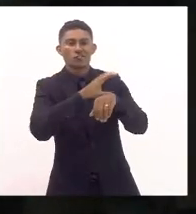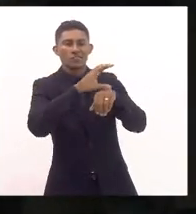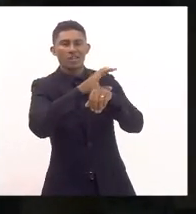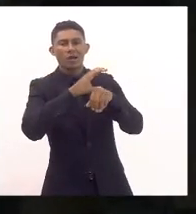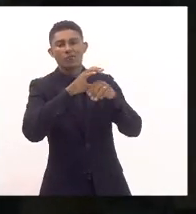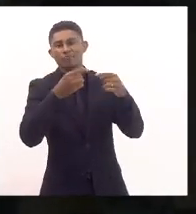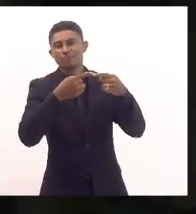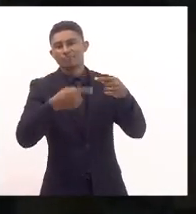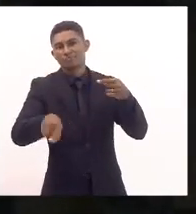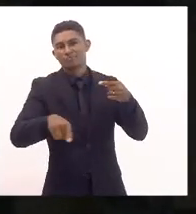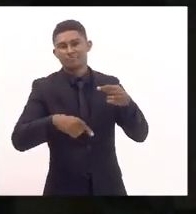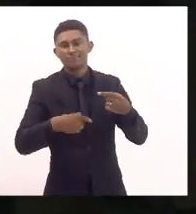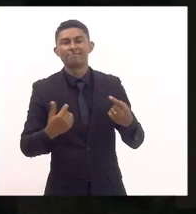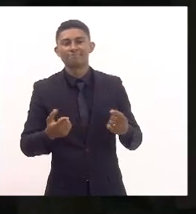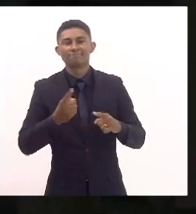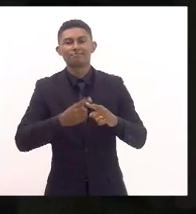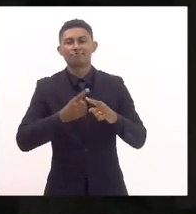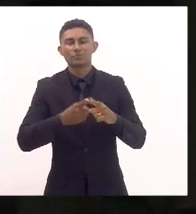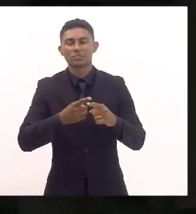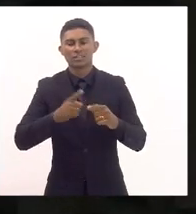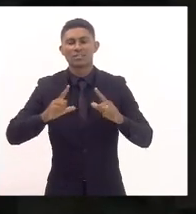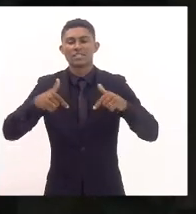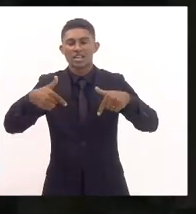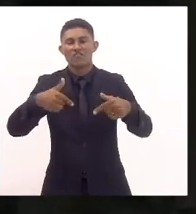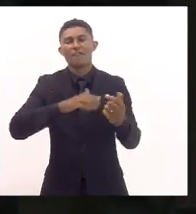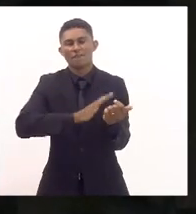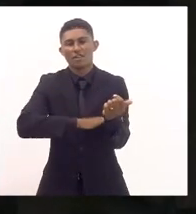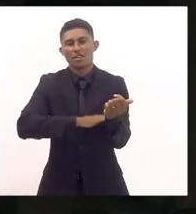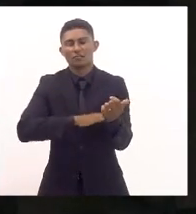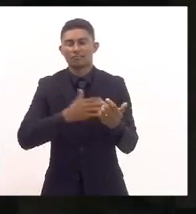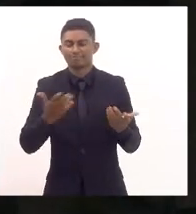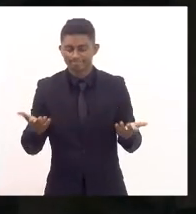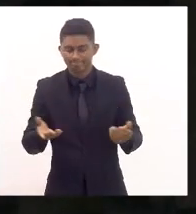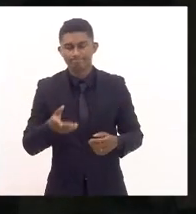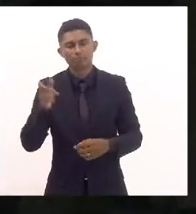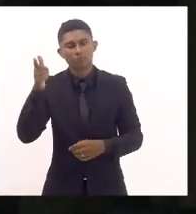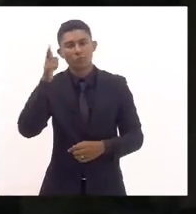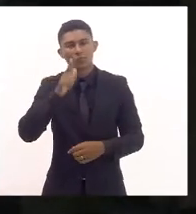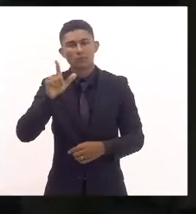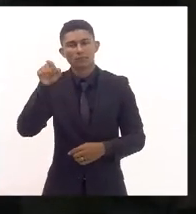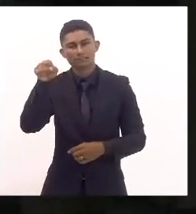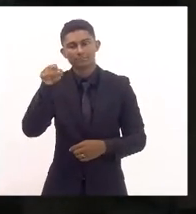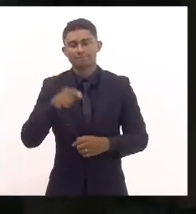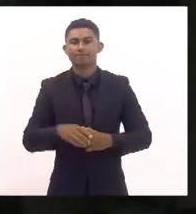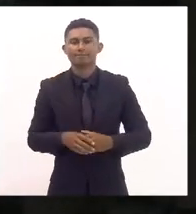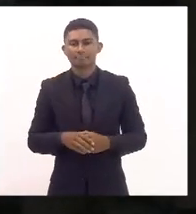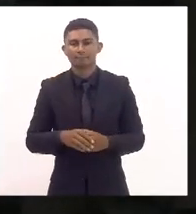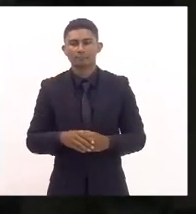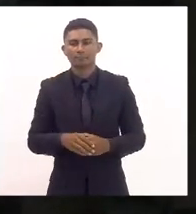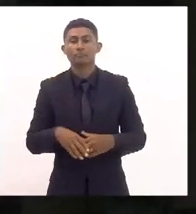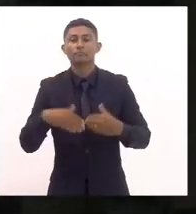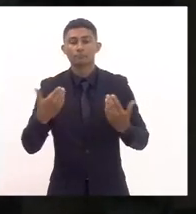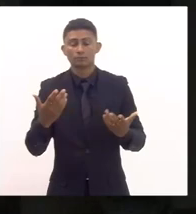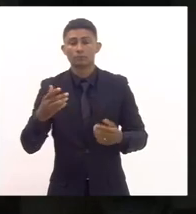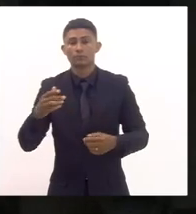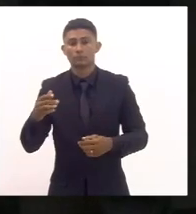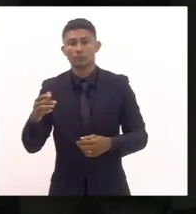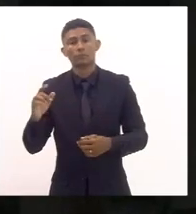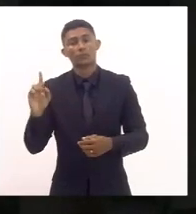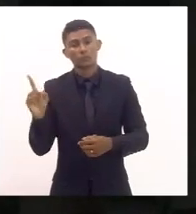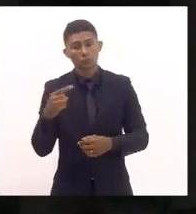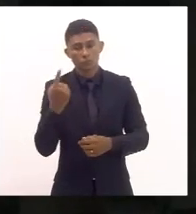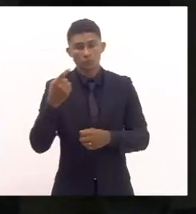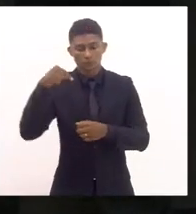iniciativa não era tão a qualidade do projeto não por vício de iniciativa apresentamos